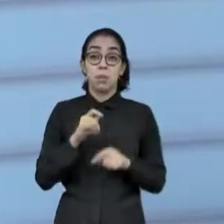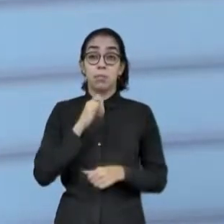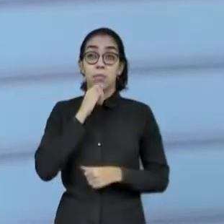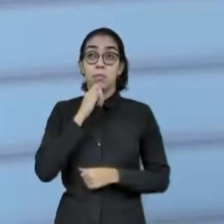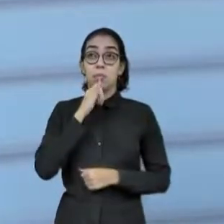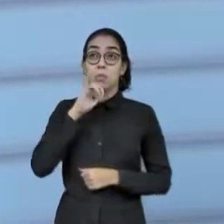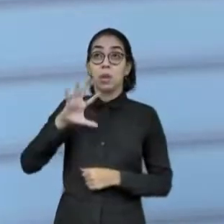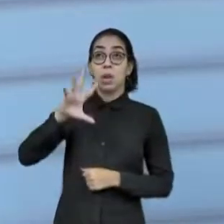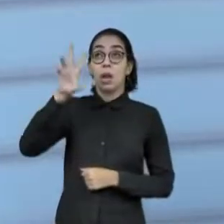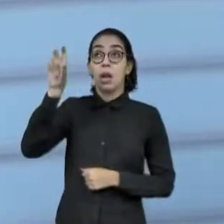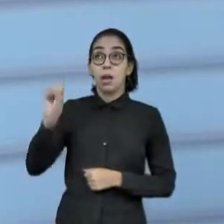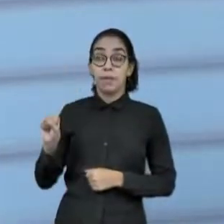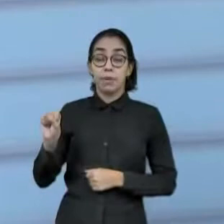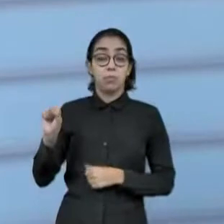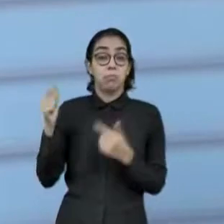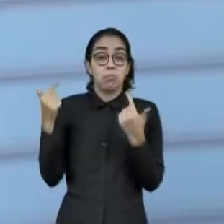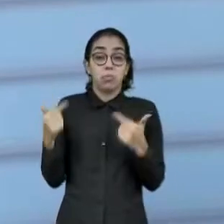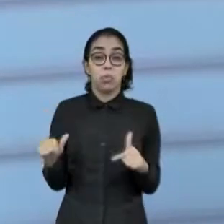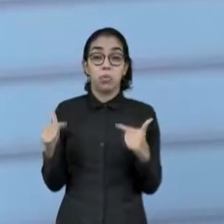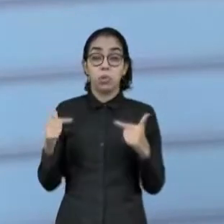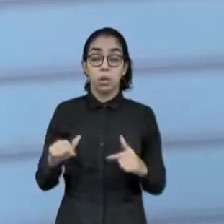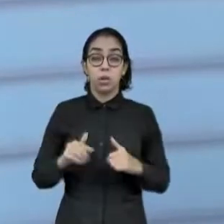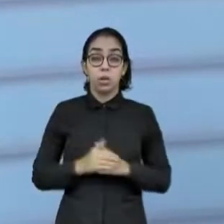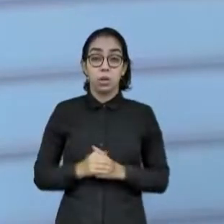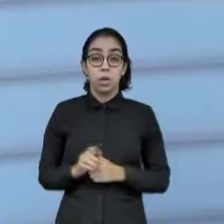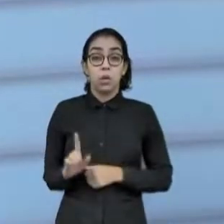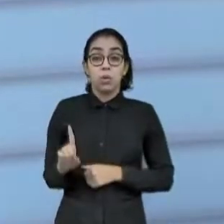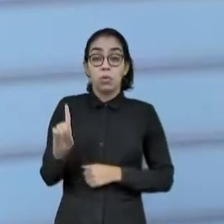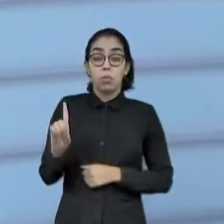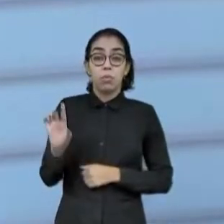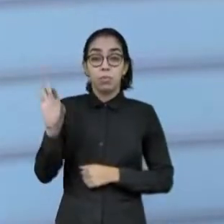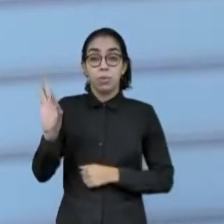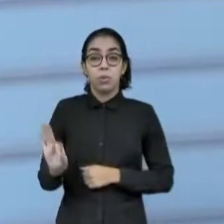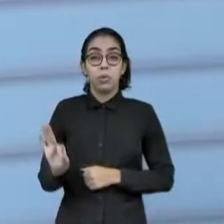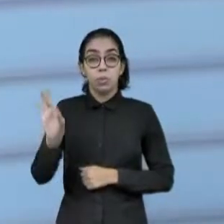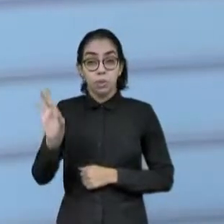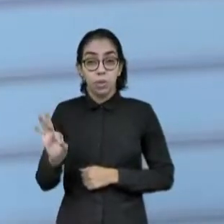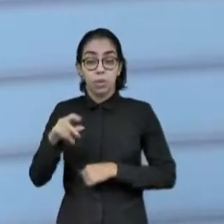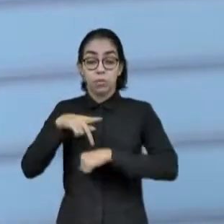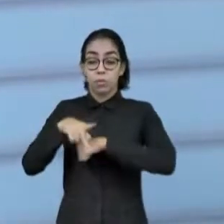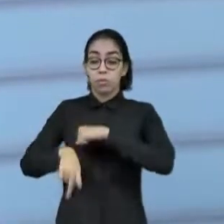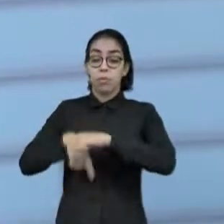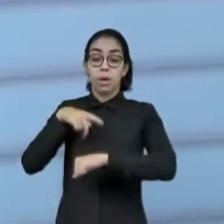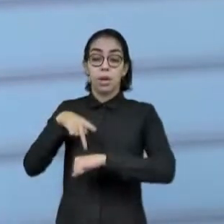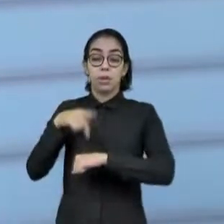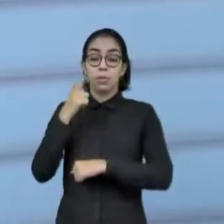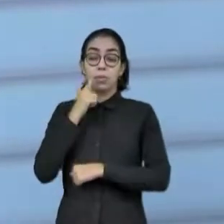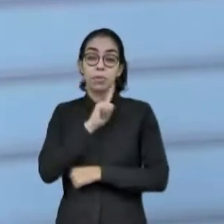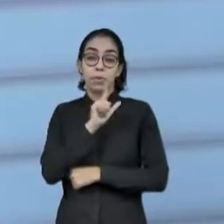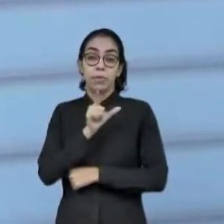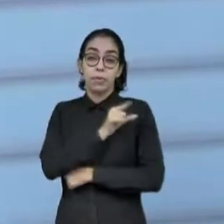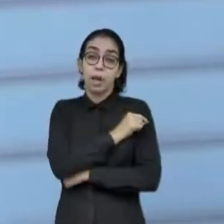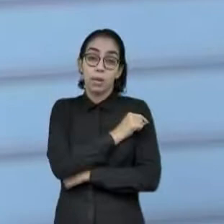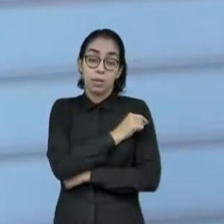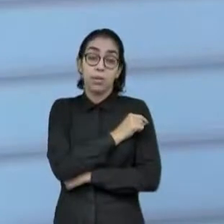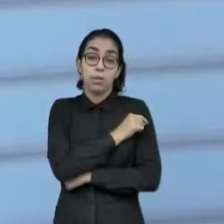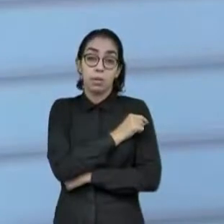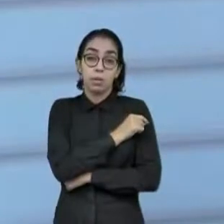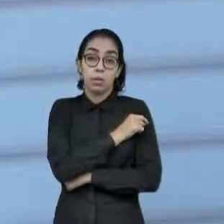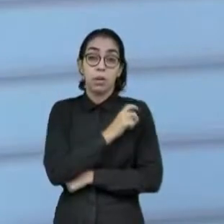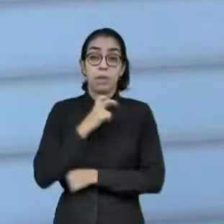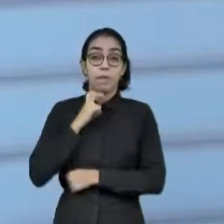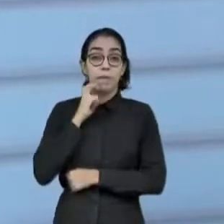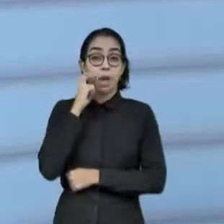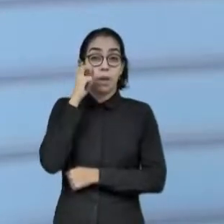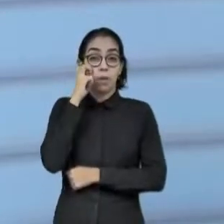vacina. Você tem países hoje que têm menos de 1% de vacinados, né? Então é um número assim, que traz vergonha, eu